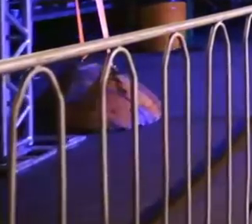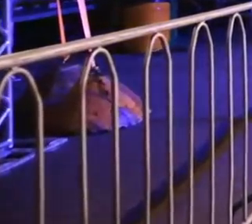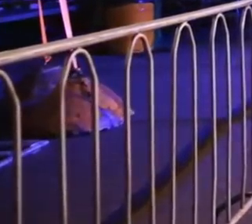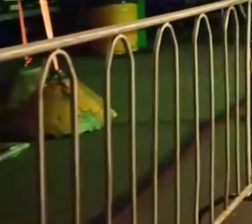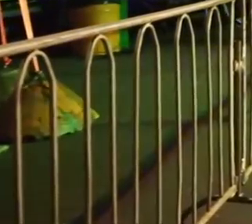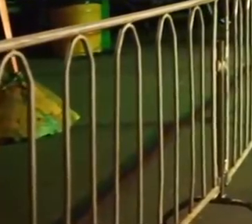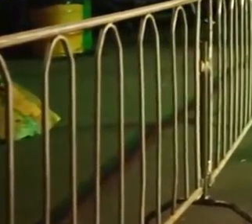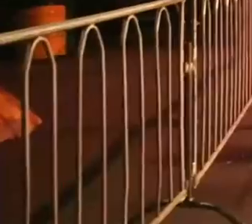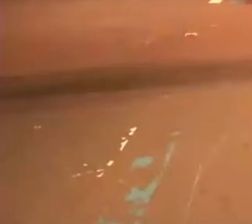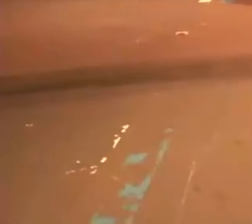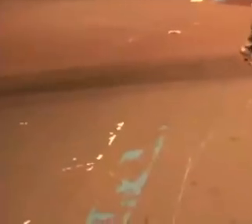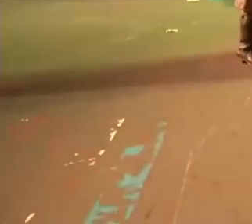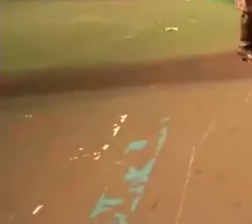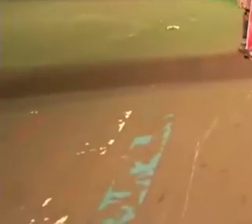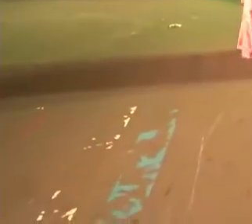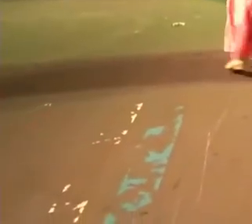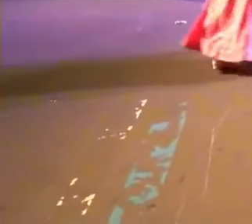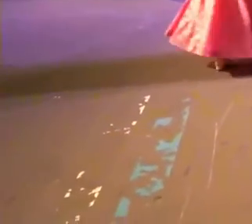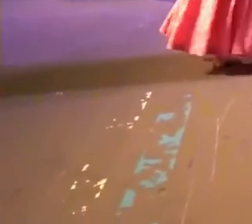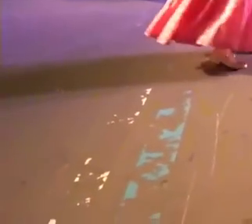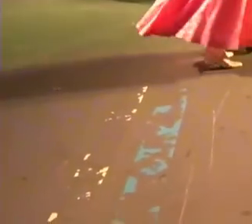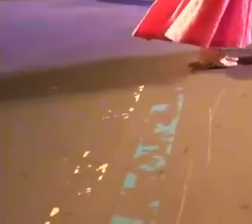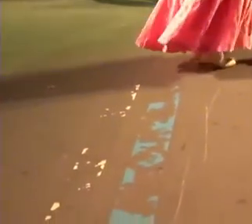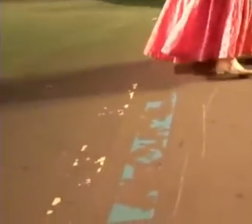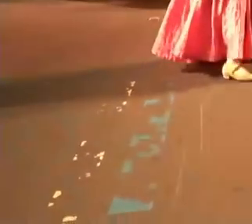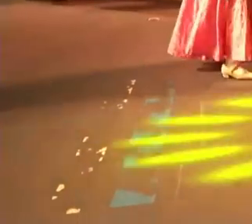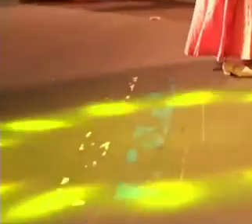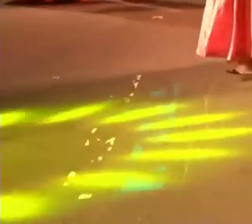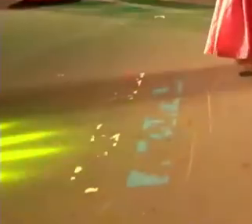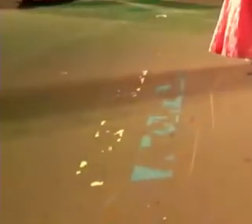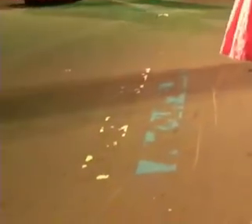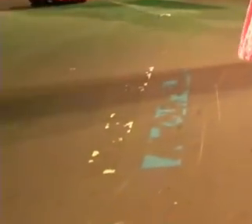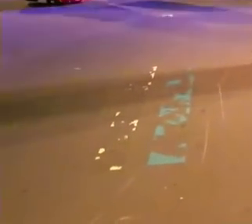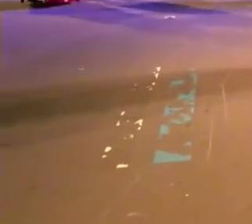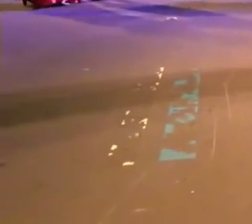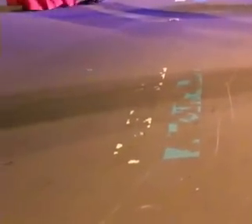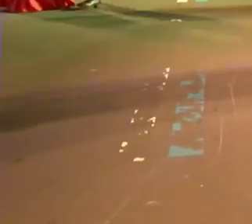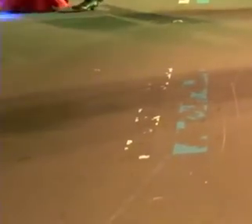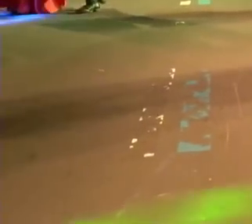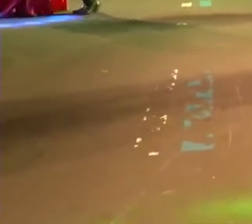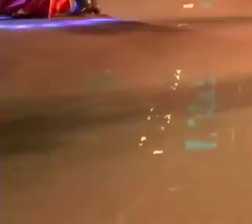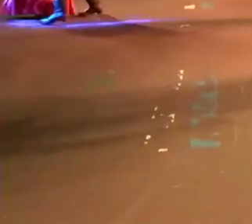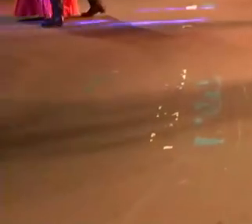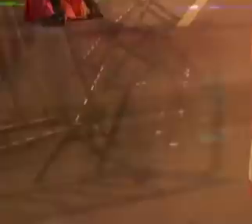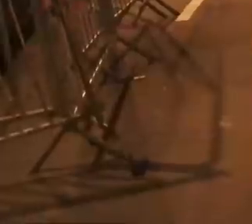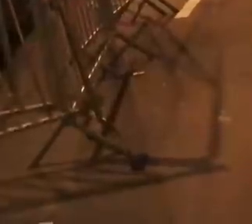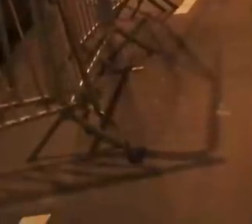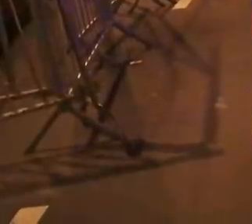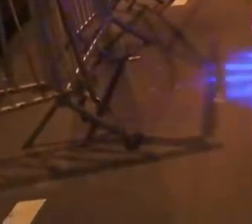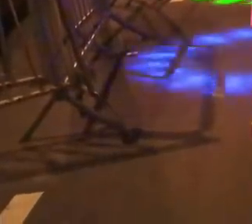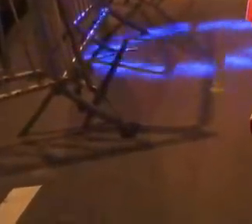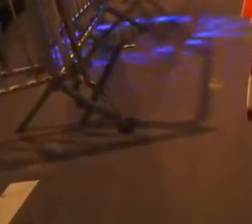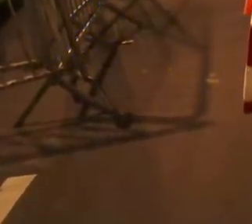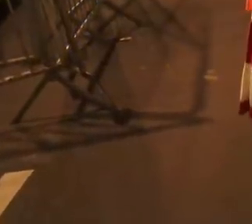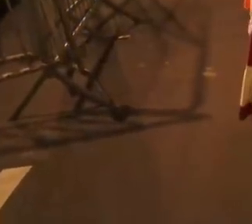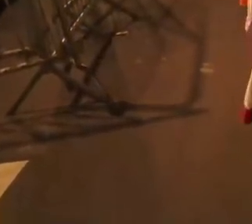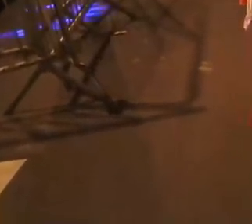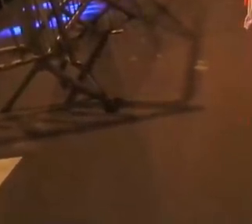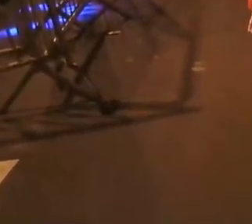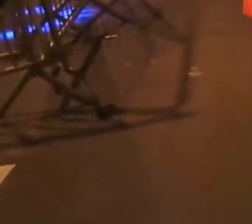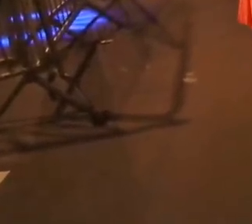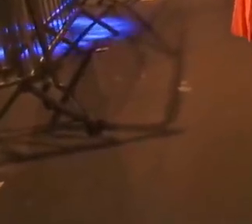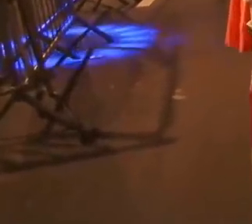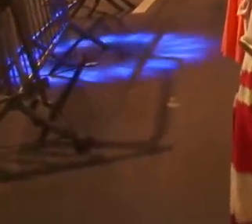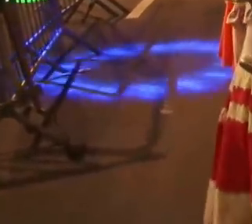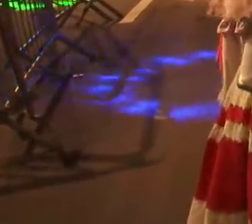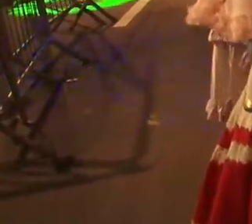muito lindo desfile, Isabel Pedrotti, parabéns Caxias, estou assistindo o desfile, está lindo, parabéns, Cristiane